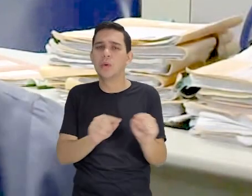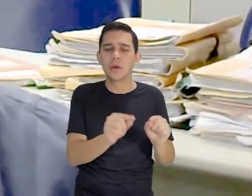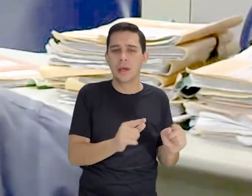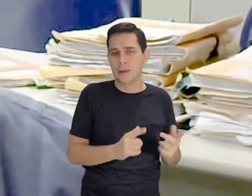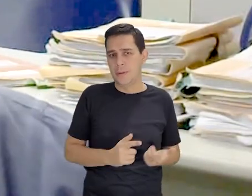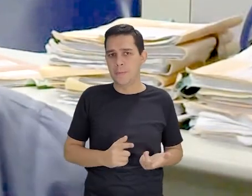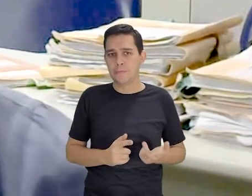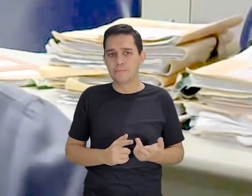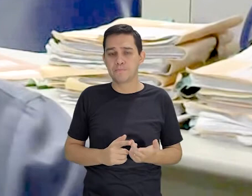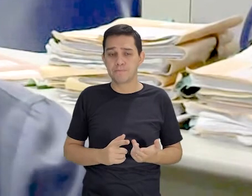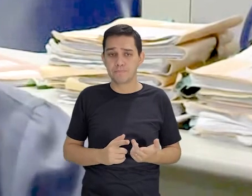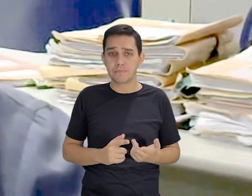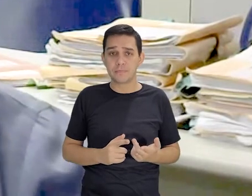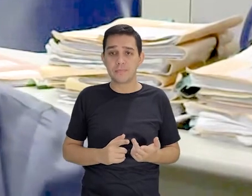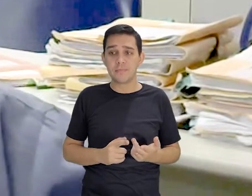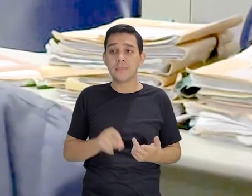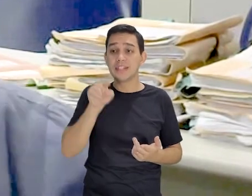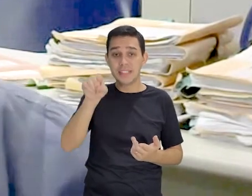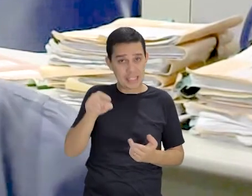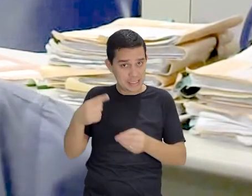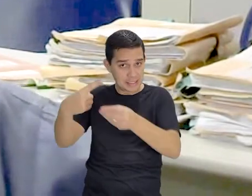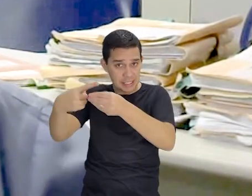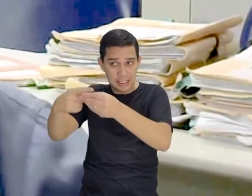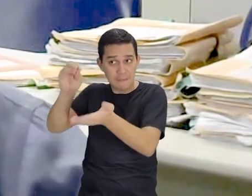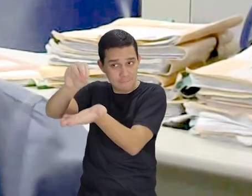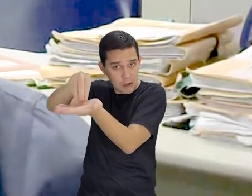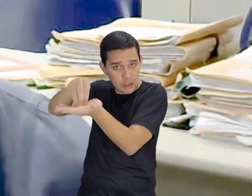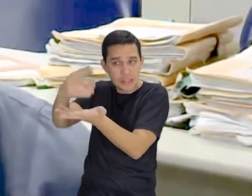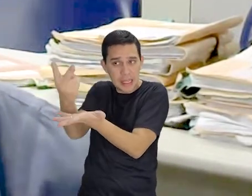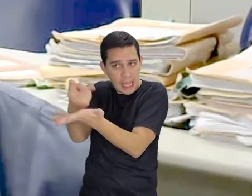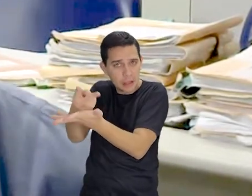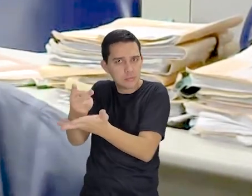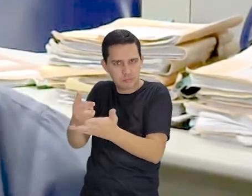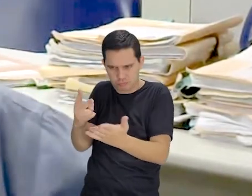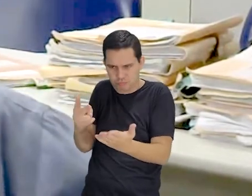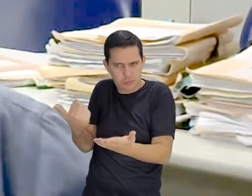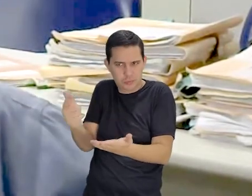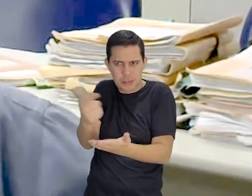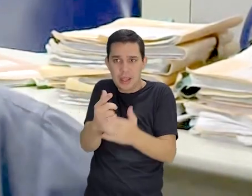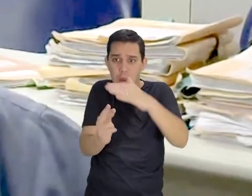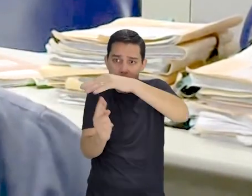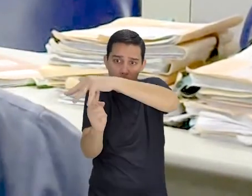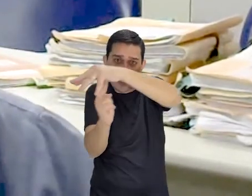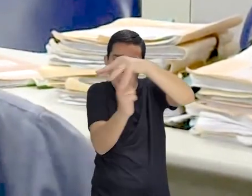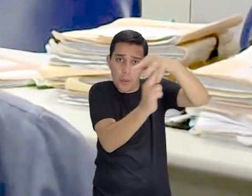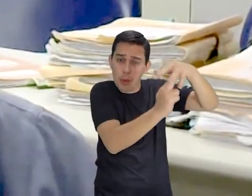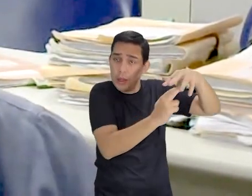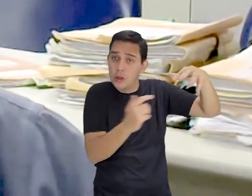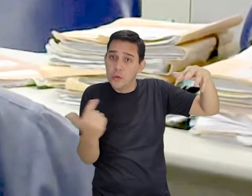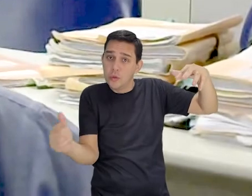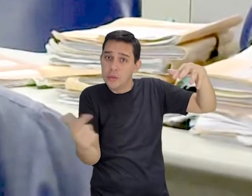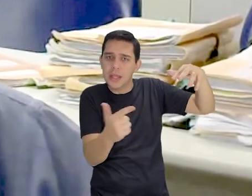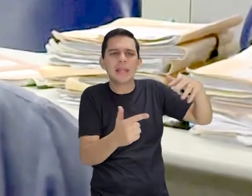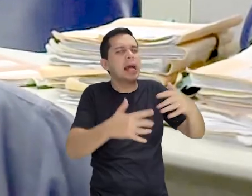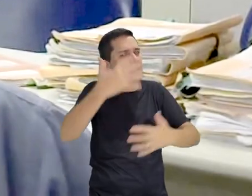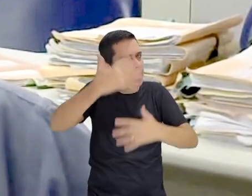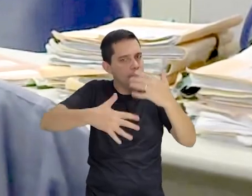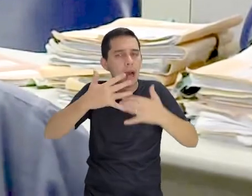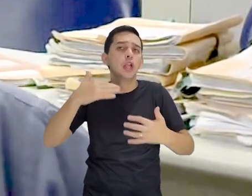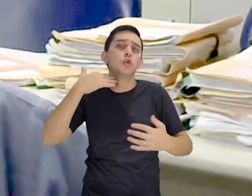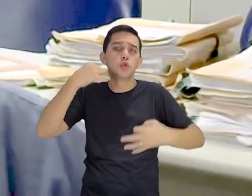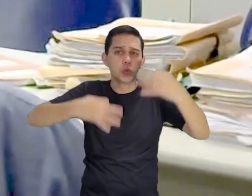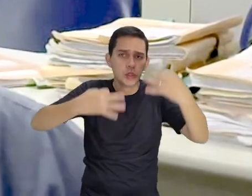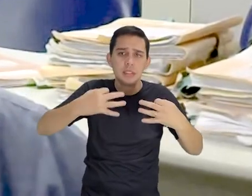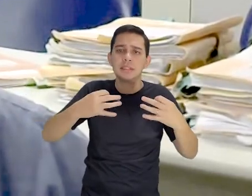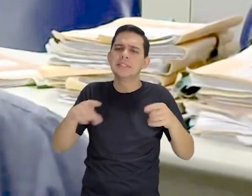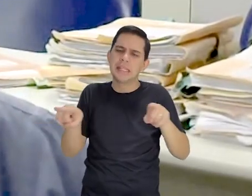interpretar que essa falha, essa precariedade desses pontos de ônibus viola o ordenamento jurídico brasileiro e